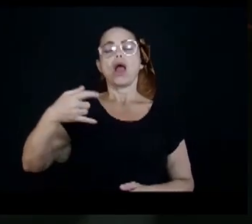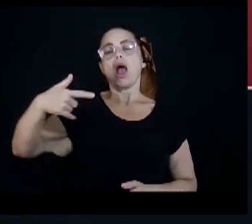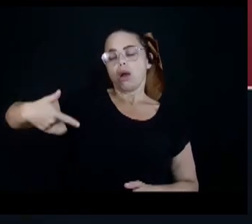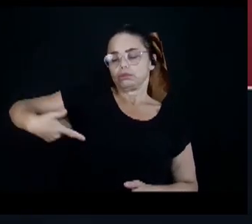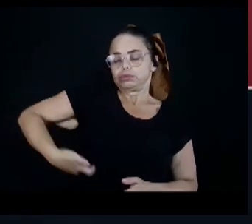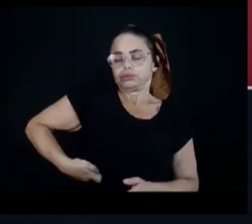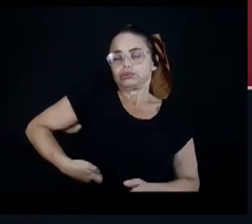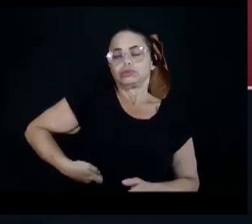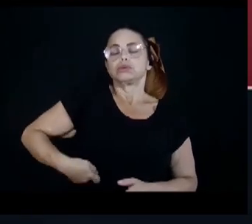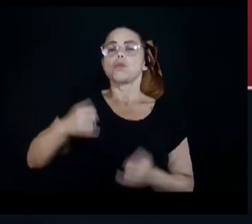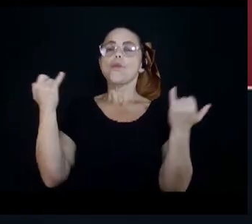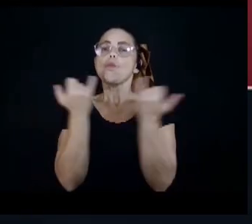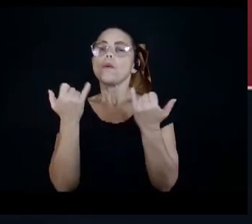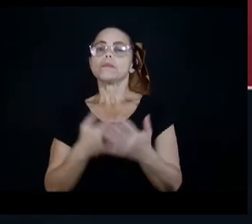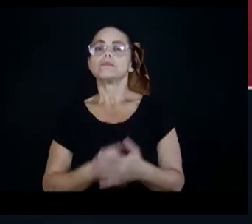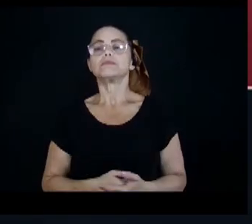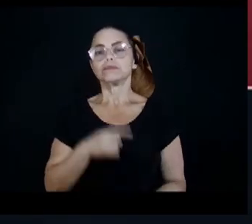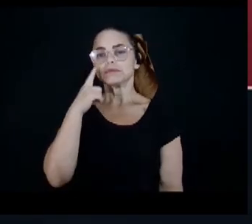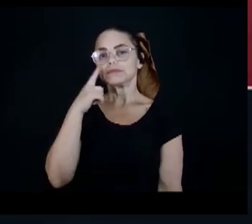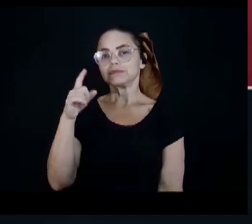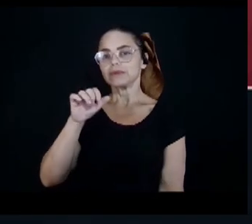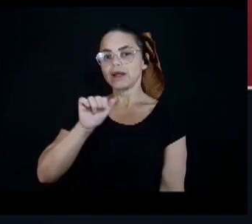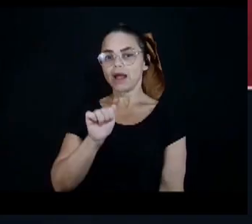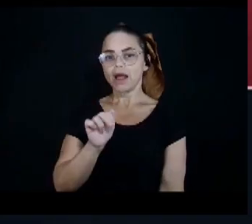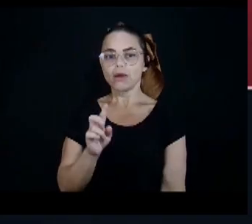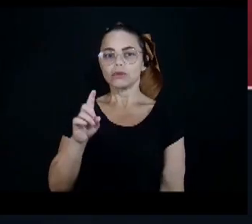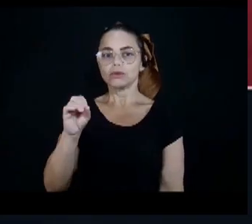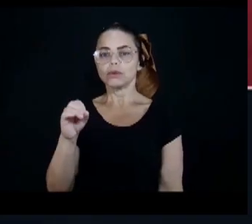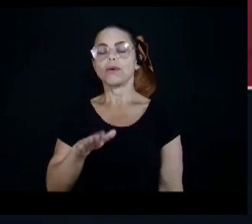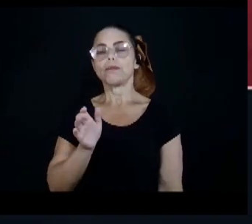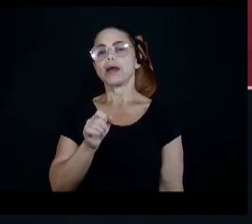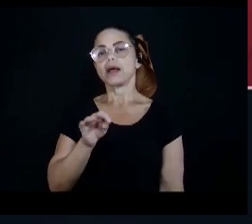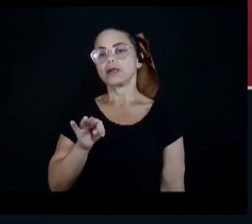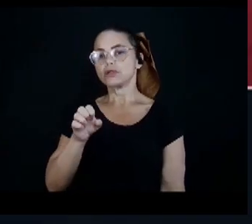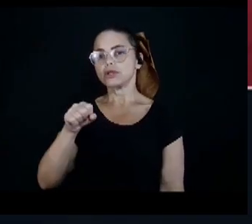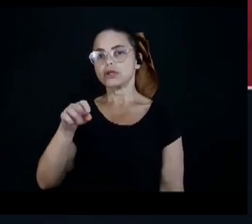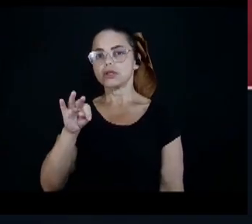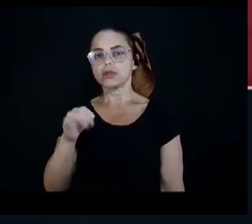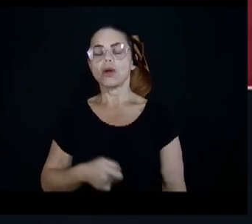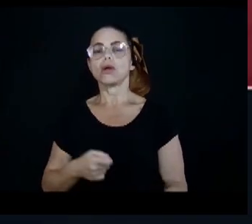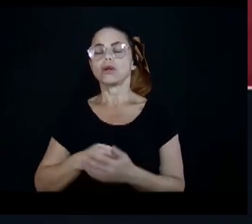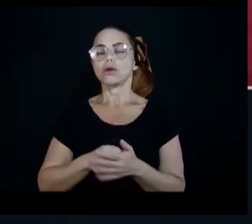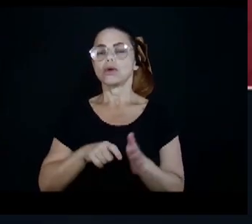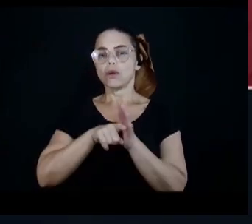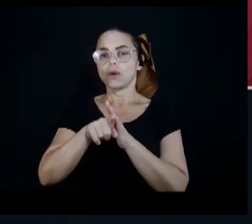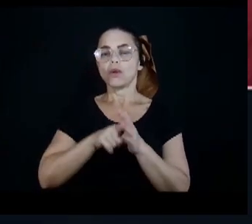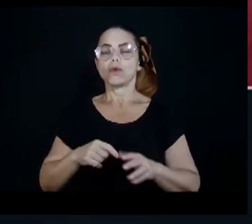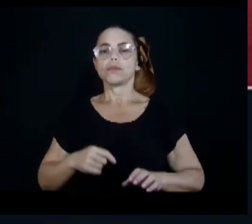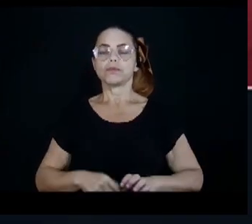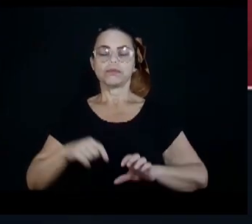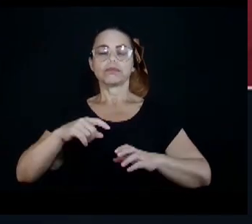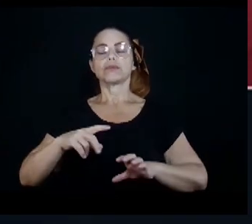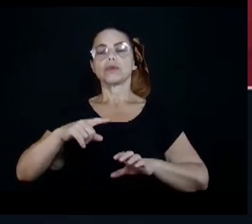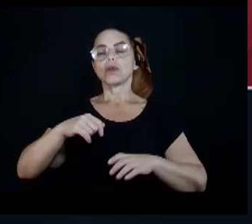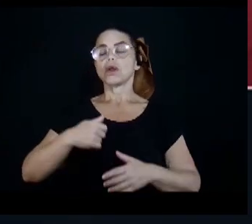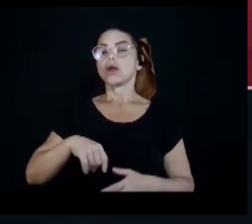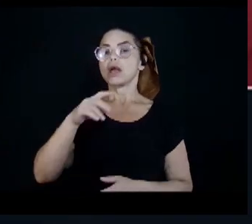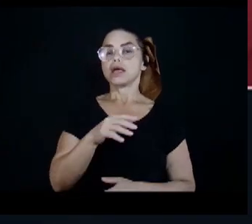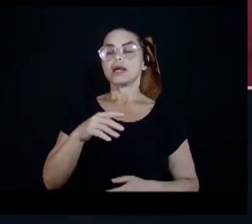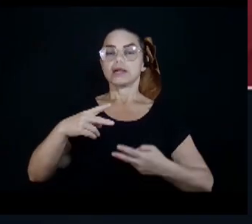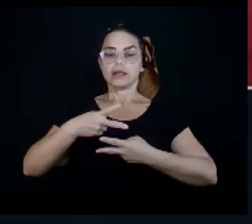Aldo Batista, ele é consultor de negócios do Sebrae São Paulo. Seja muito bem-vindo, bom dia para você,